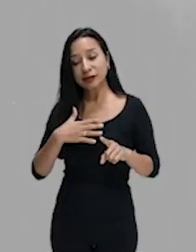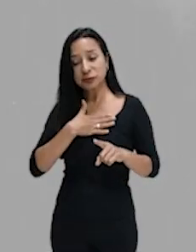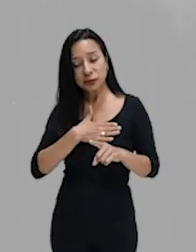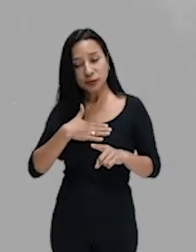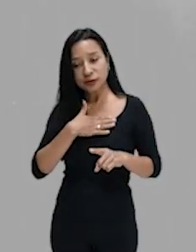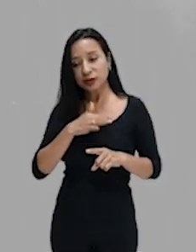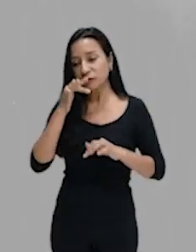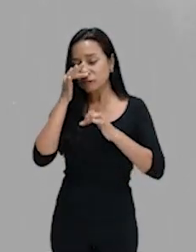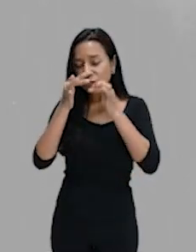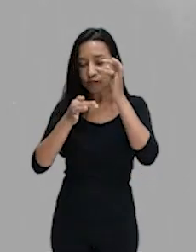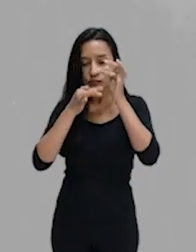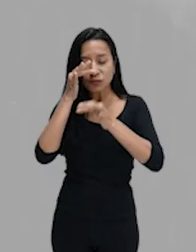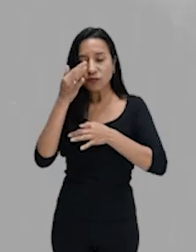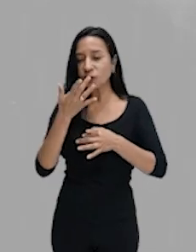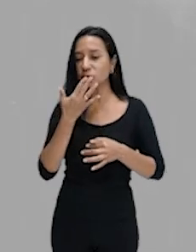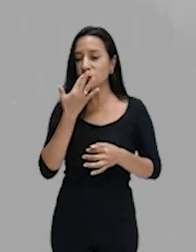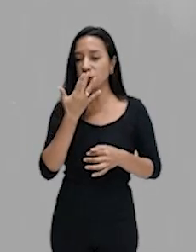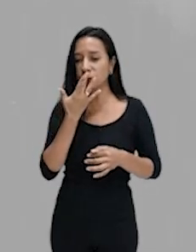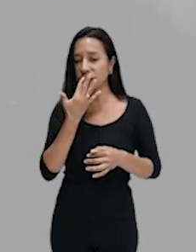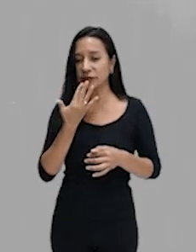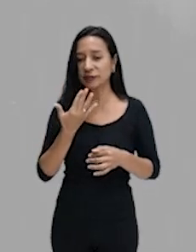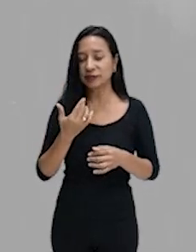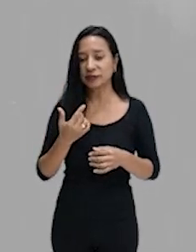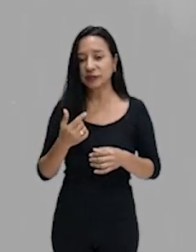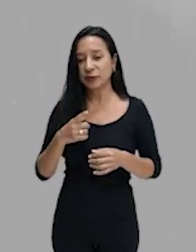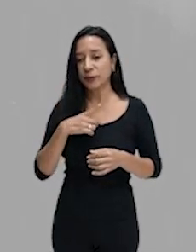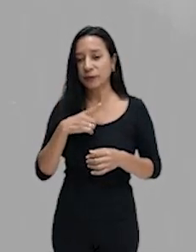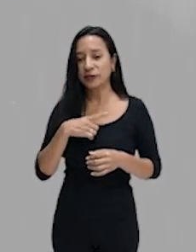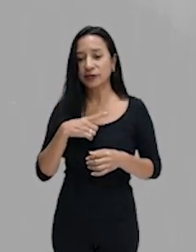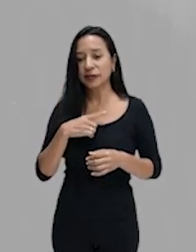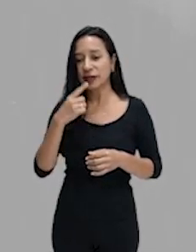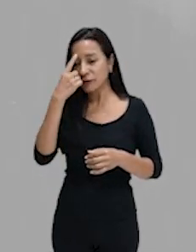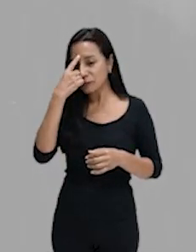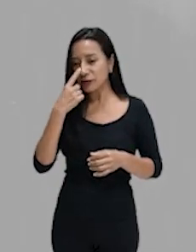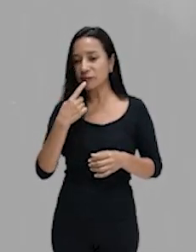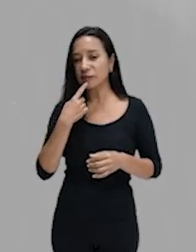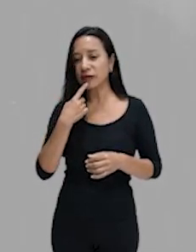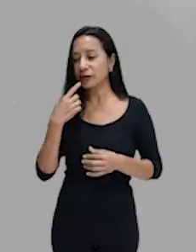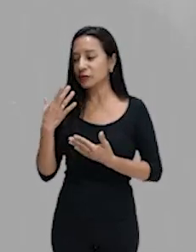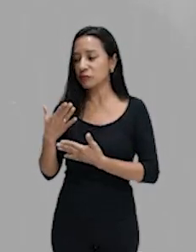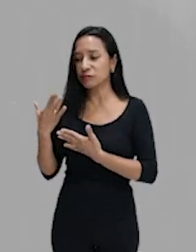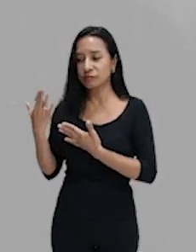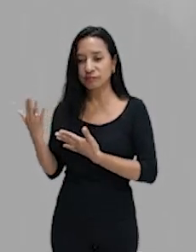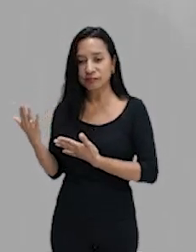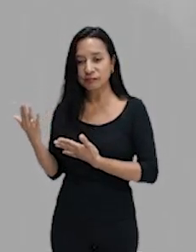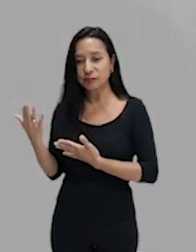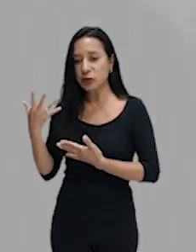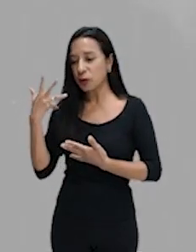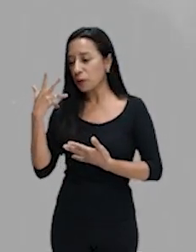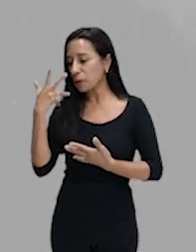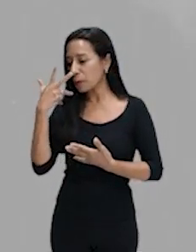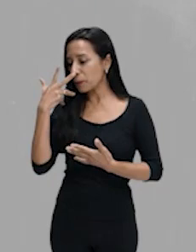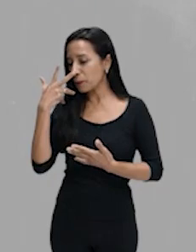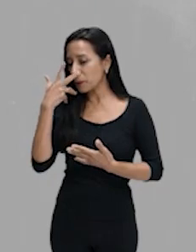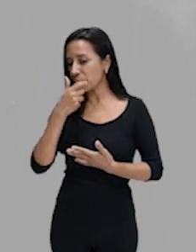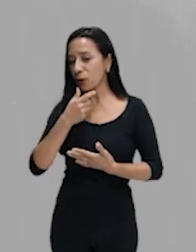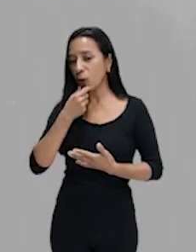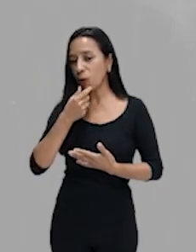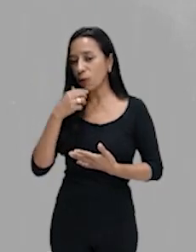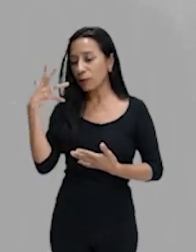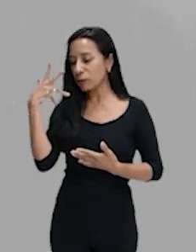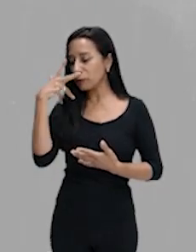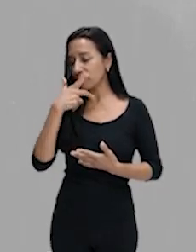planta. Mas a vida amorosa dela não foi lá essas coisas. Então, eu tenho aqui para vocês esse rapaz bonito, tá, gente?